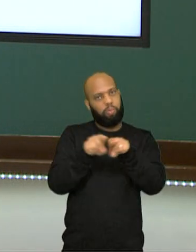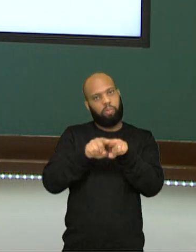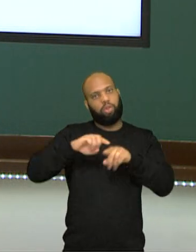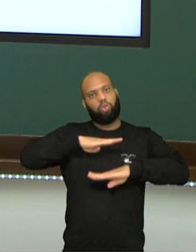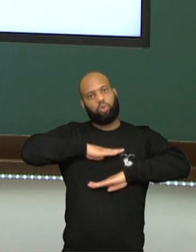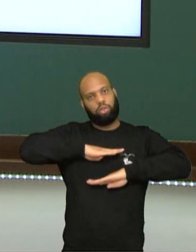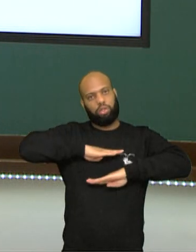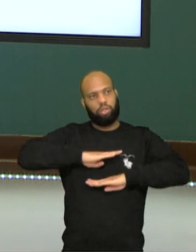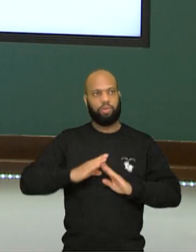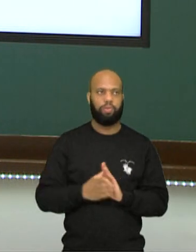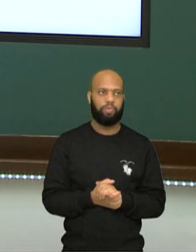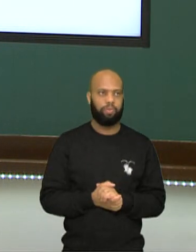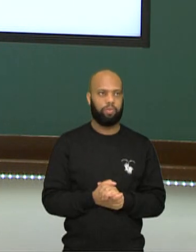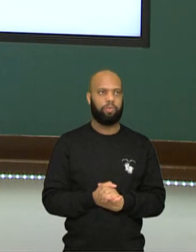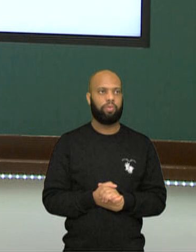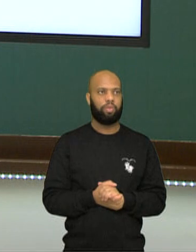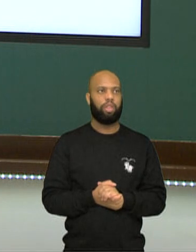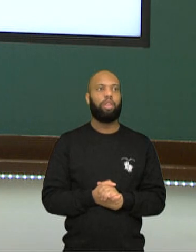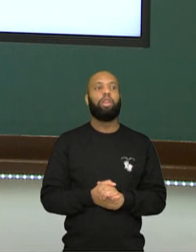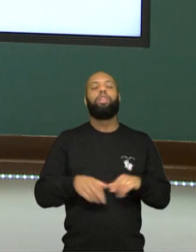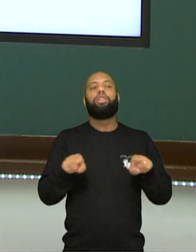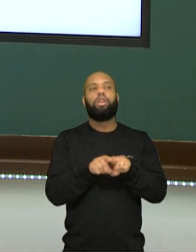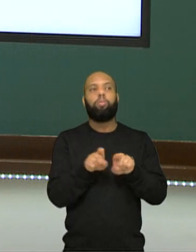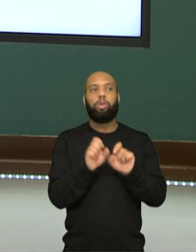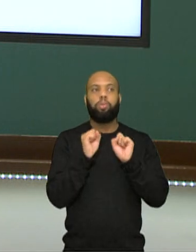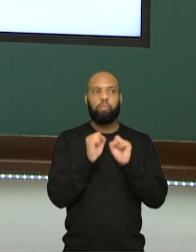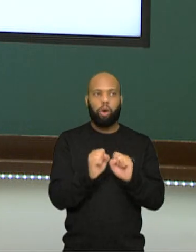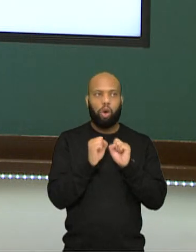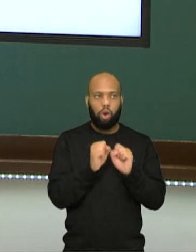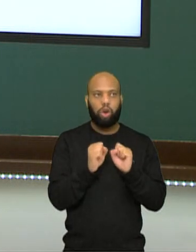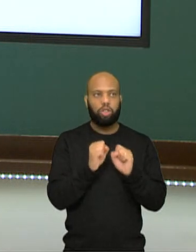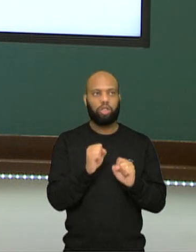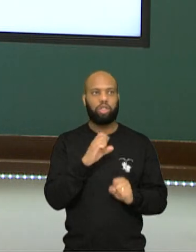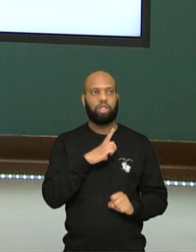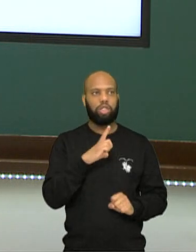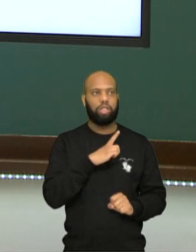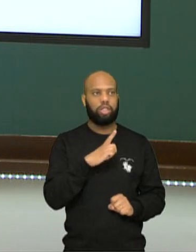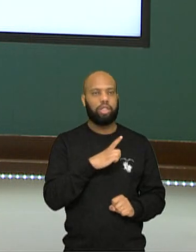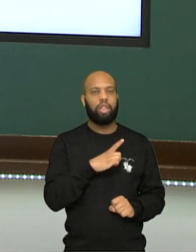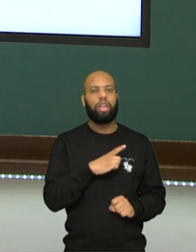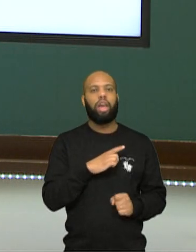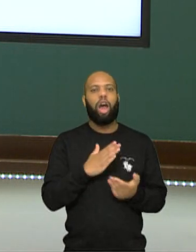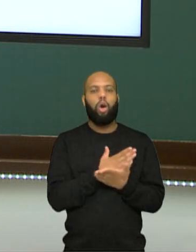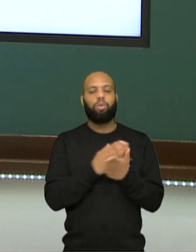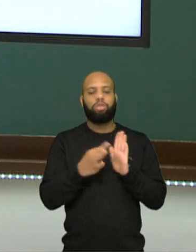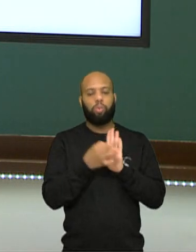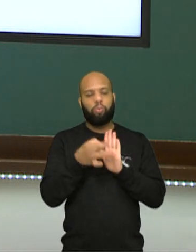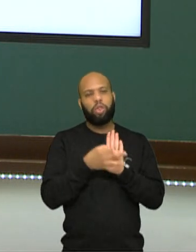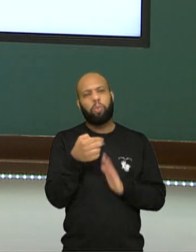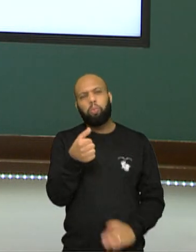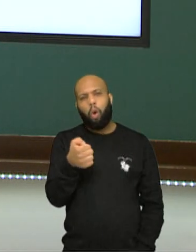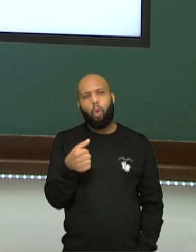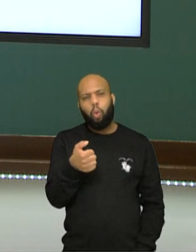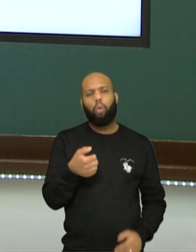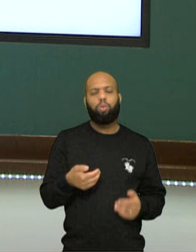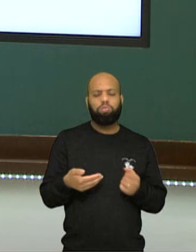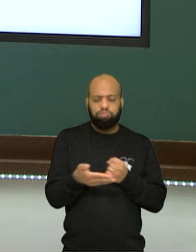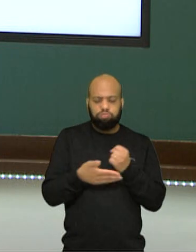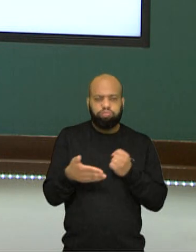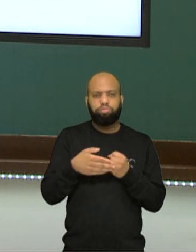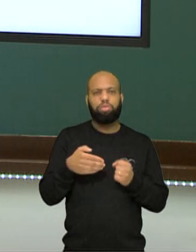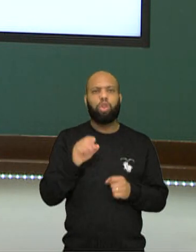situação. Ainda temos argumentos que podem ser chamados de pouco fundamentado, que